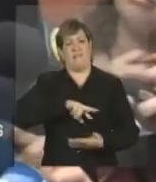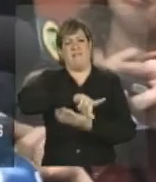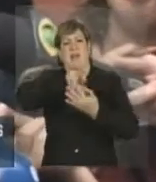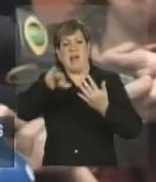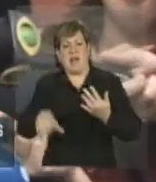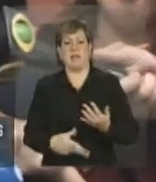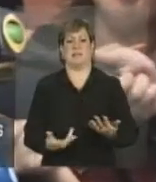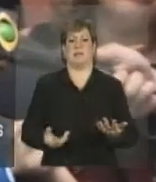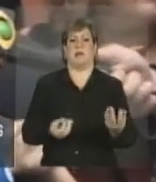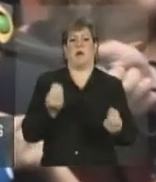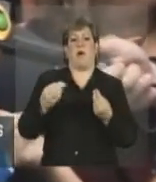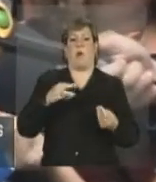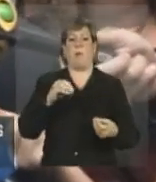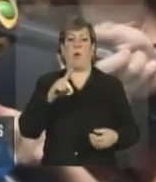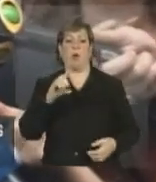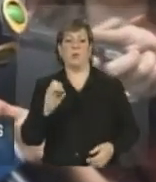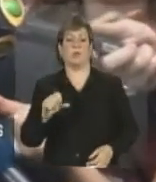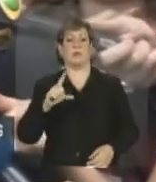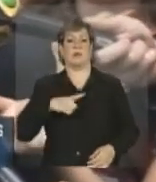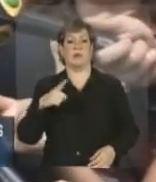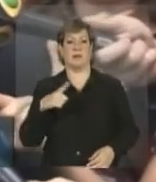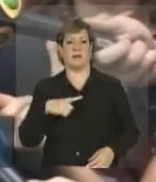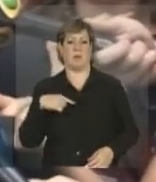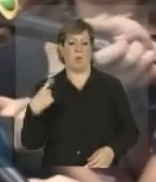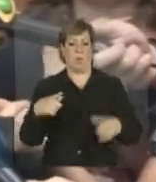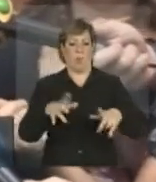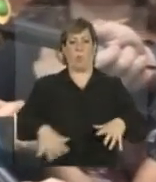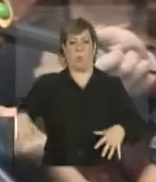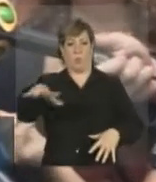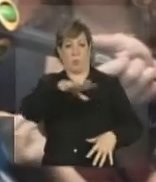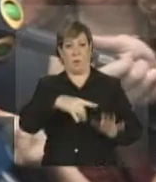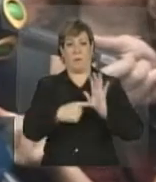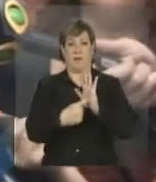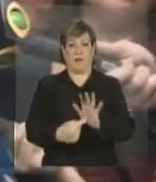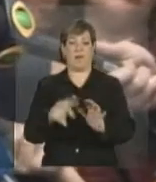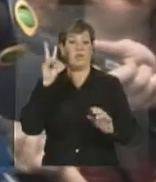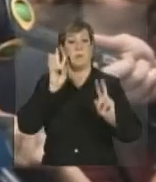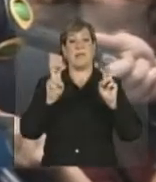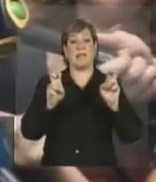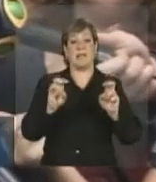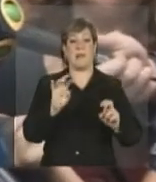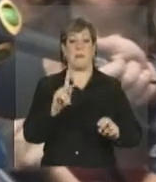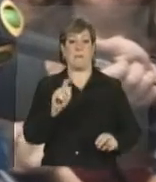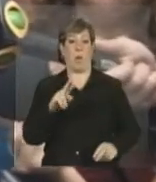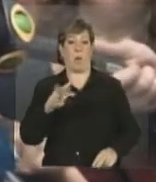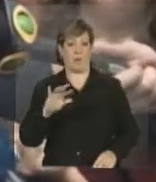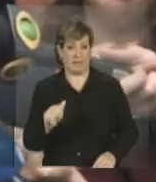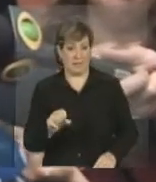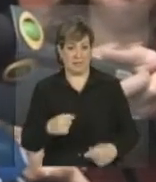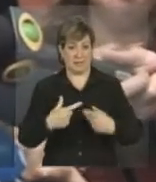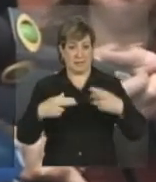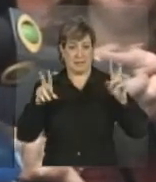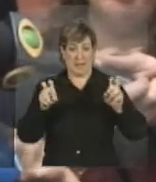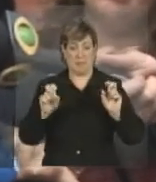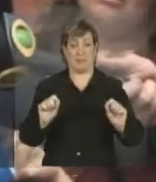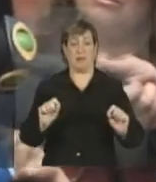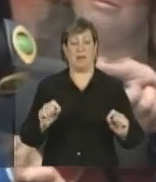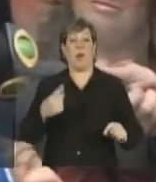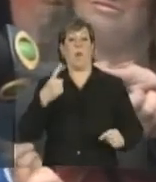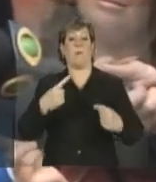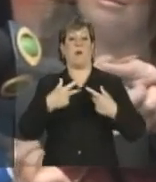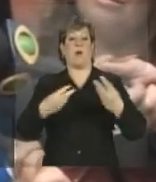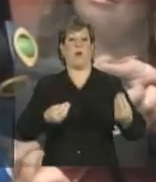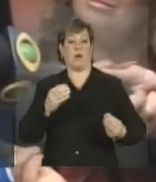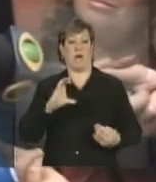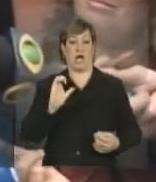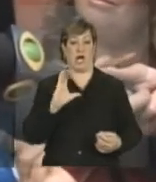região se manifestar sobre os temas que estão em pauta. E eu comentava, e posso reiterar, que uma maneira de interpretar, como disse a